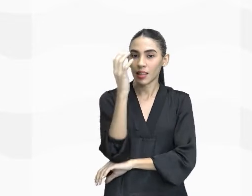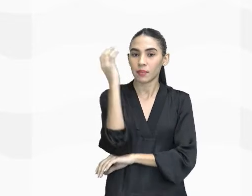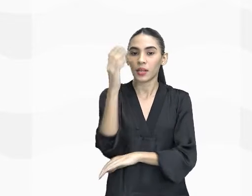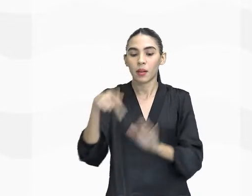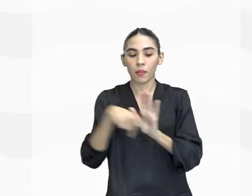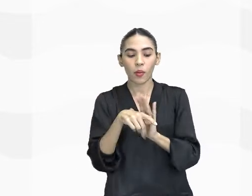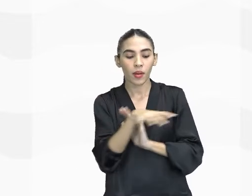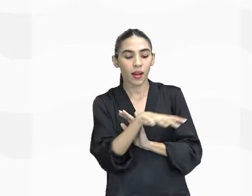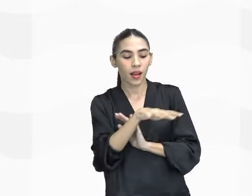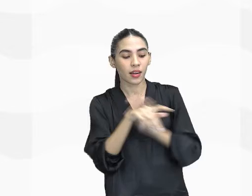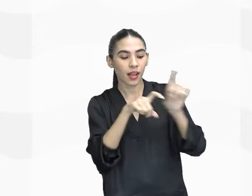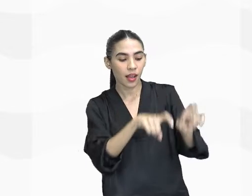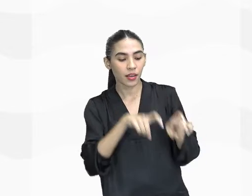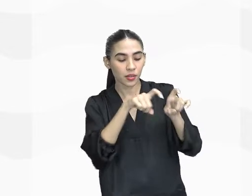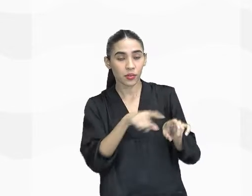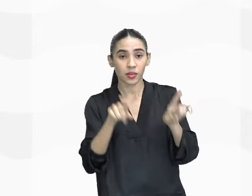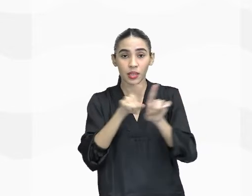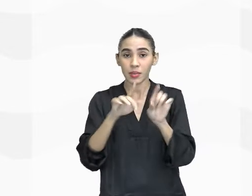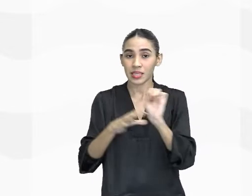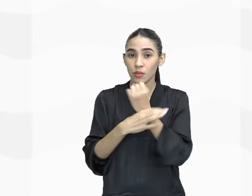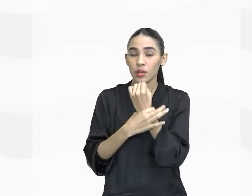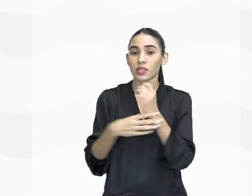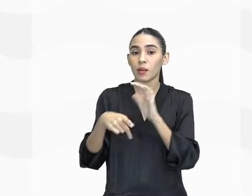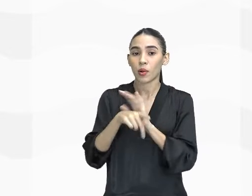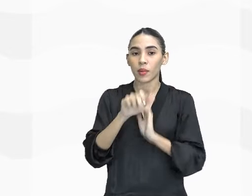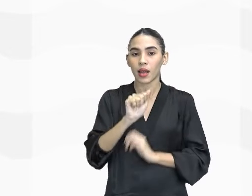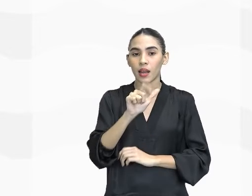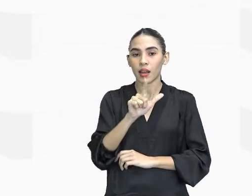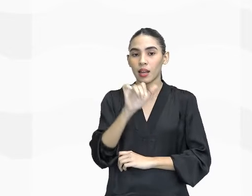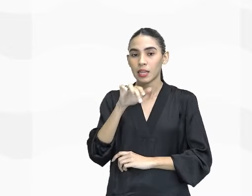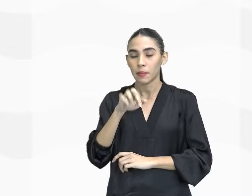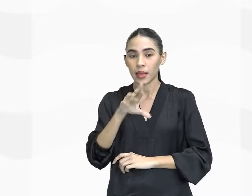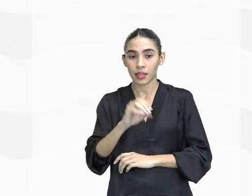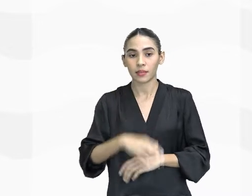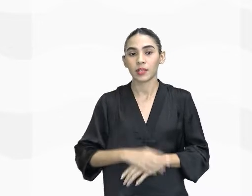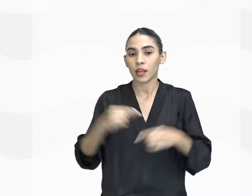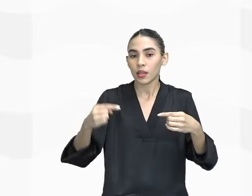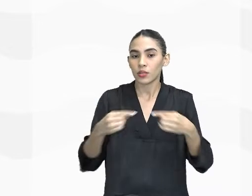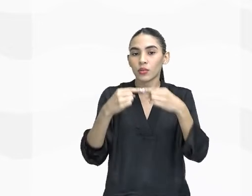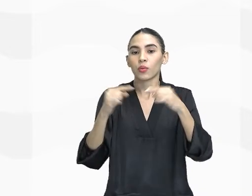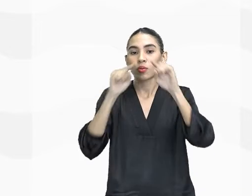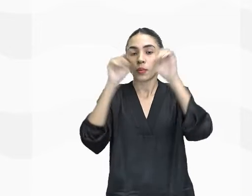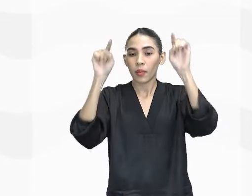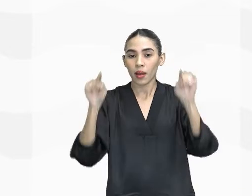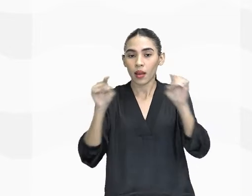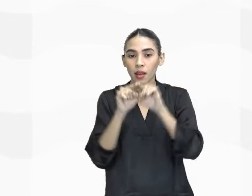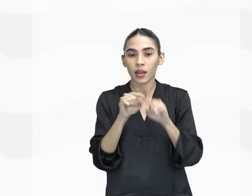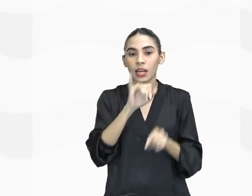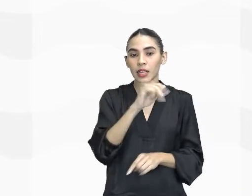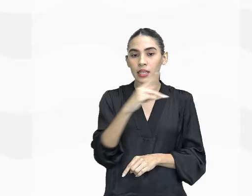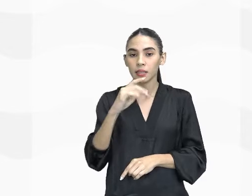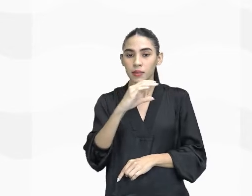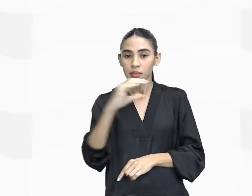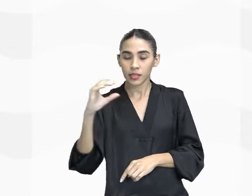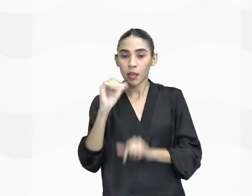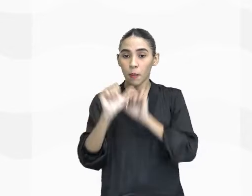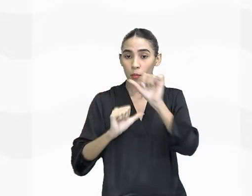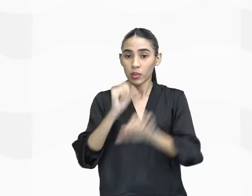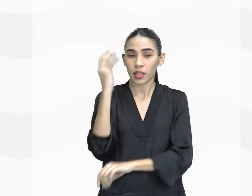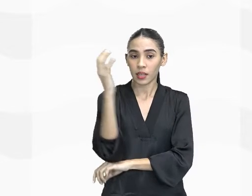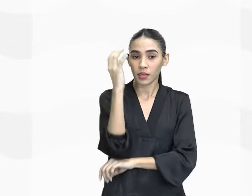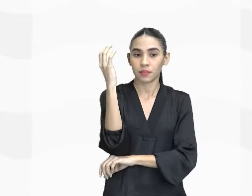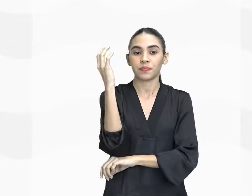na agricultura e também na segurança alimentar. Então, olha só. De acordo com o painel intergovernamental sobre mudanças